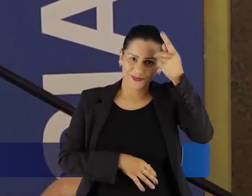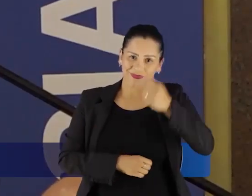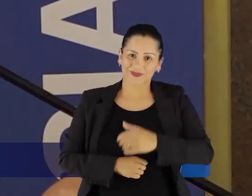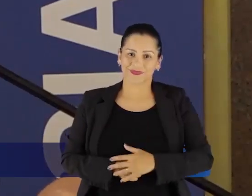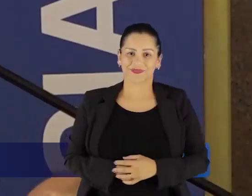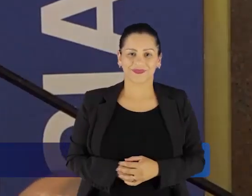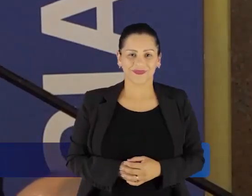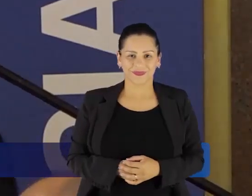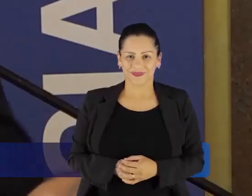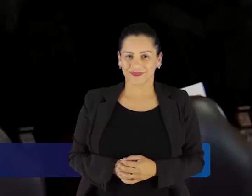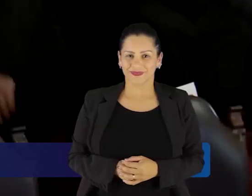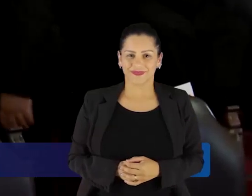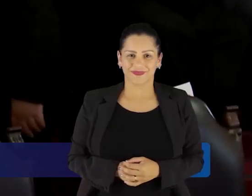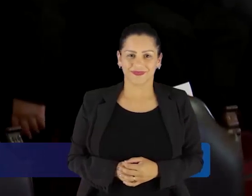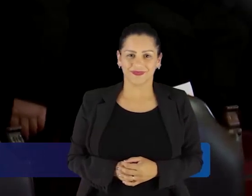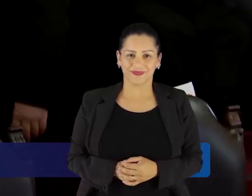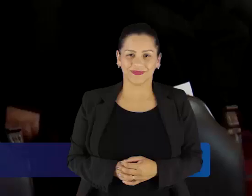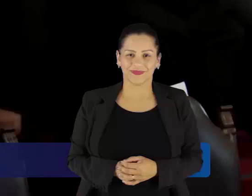E aí